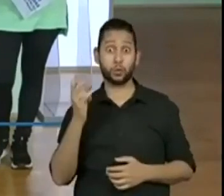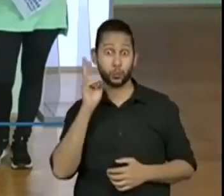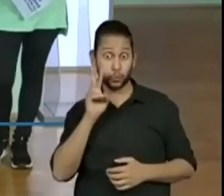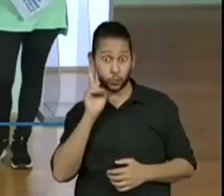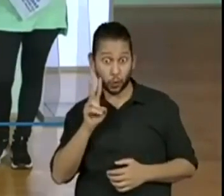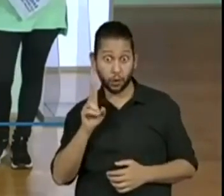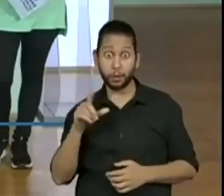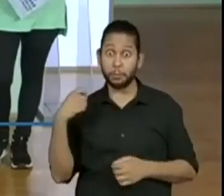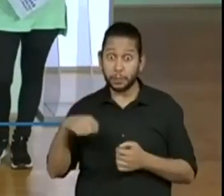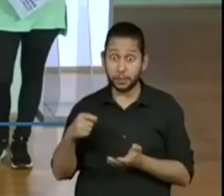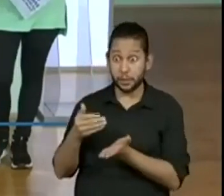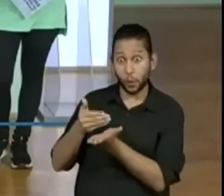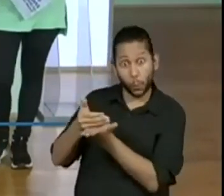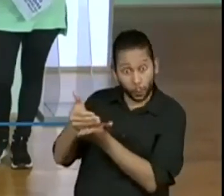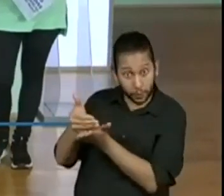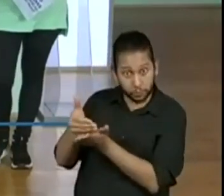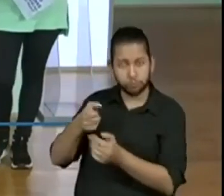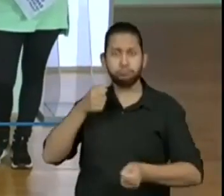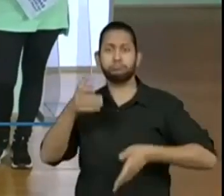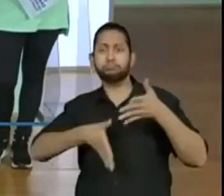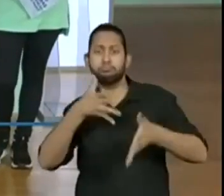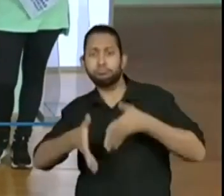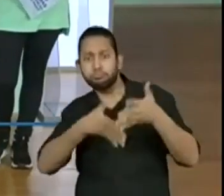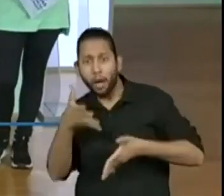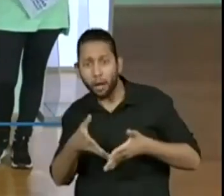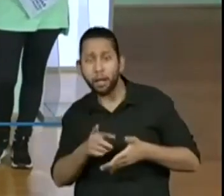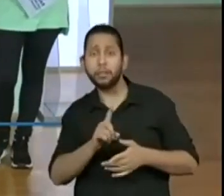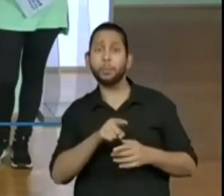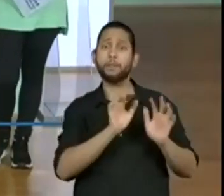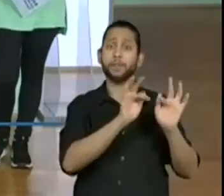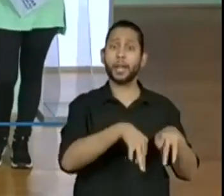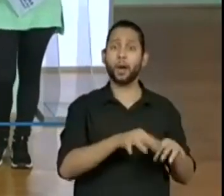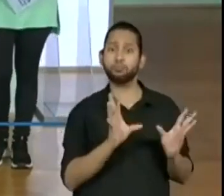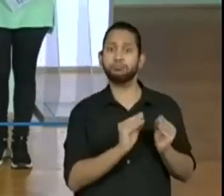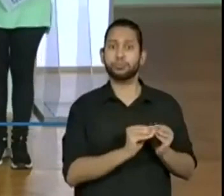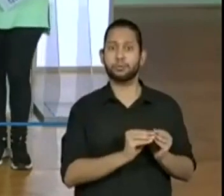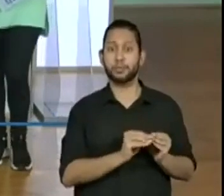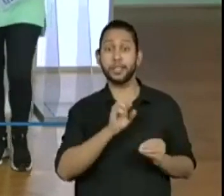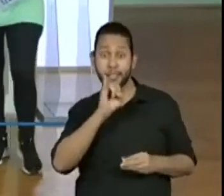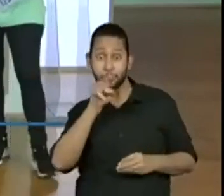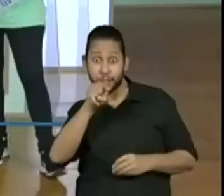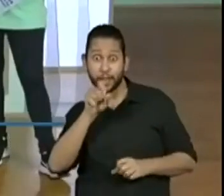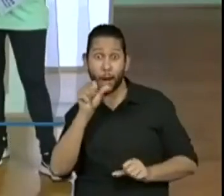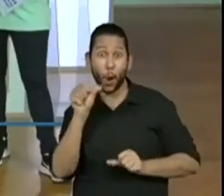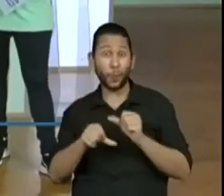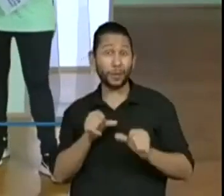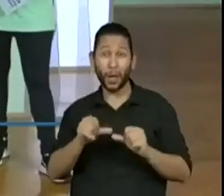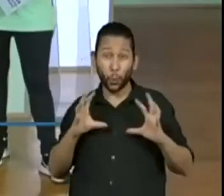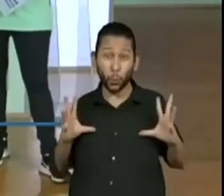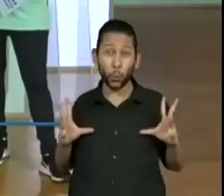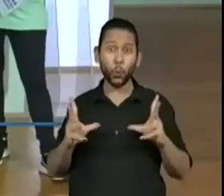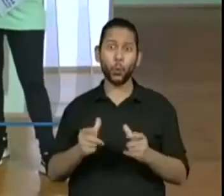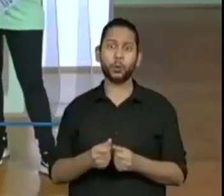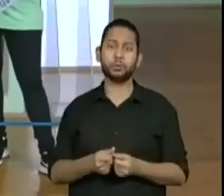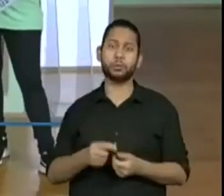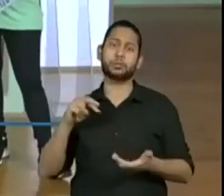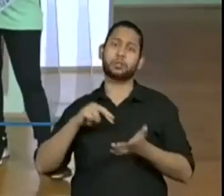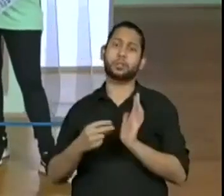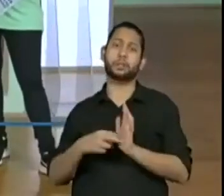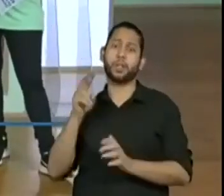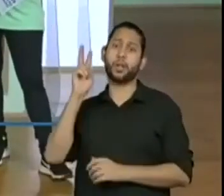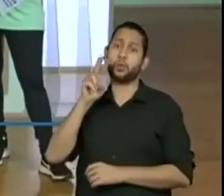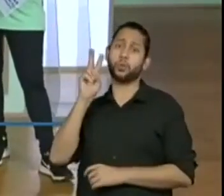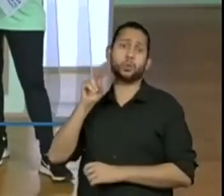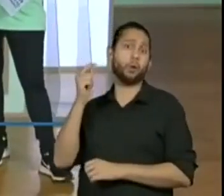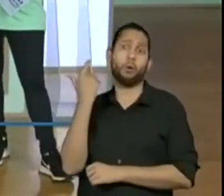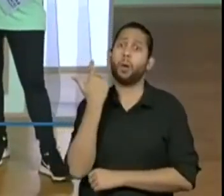o início, o meio e o fim. E se eu alterar toda a história, eu não estou contando